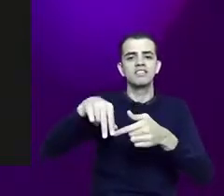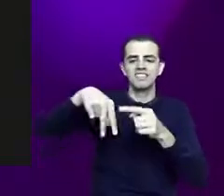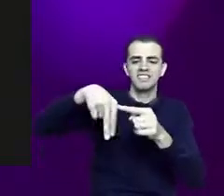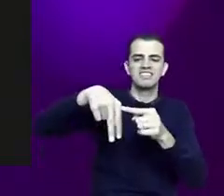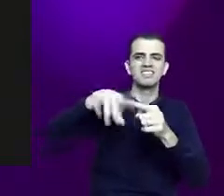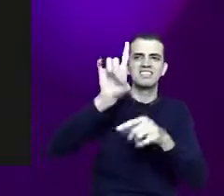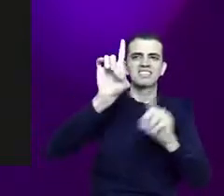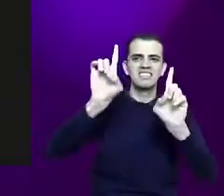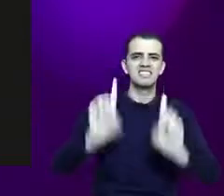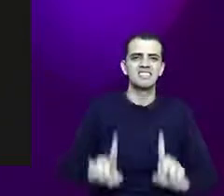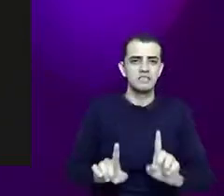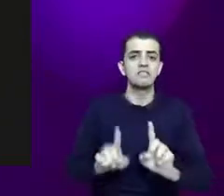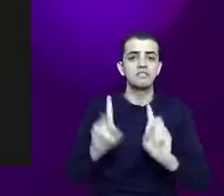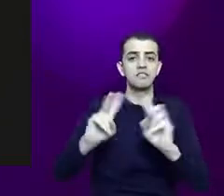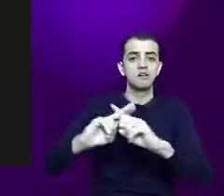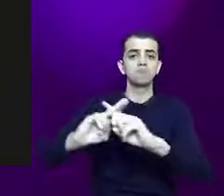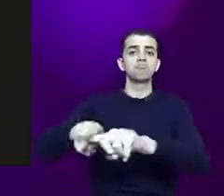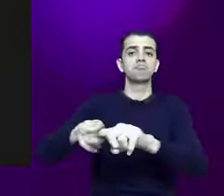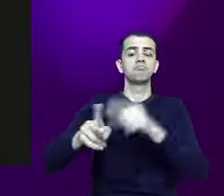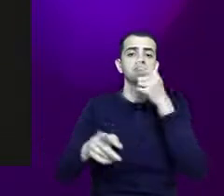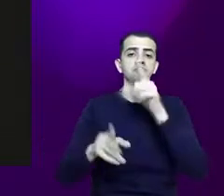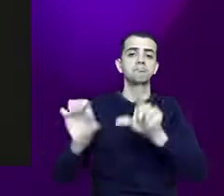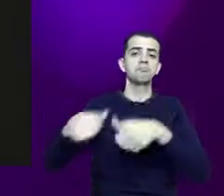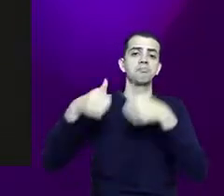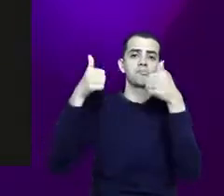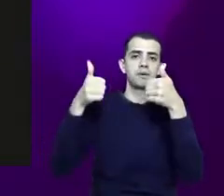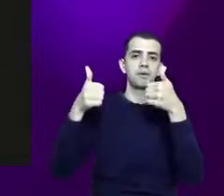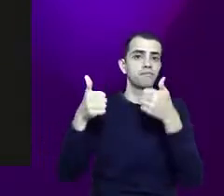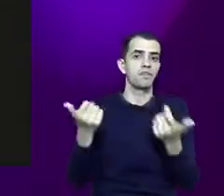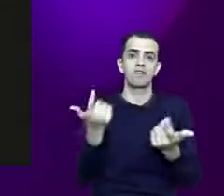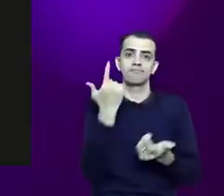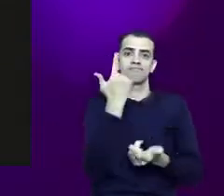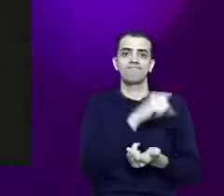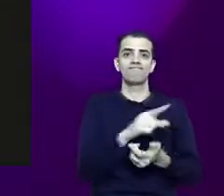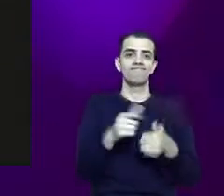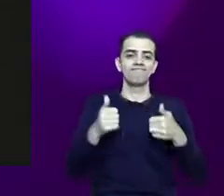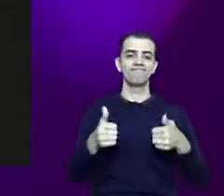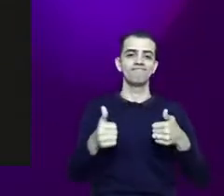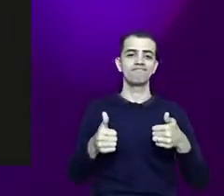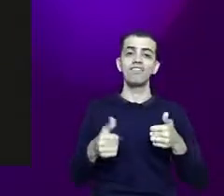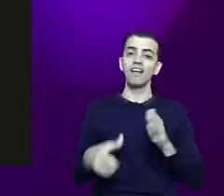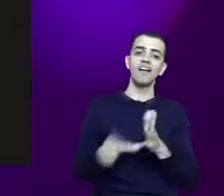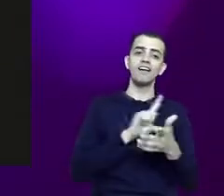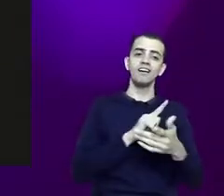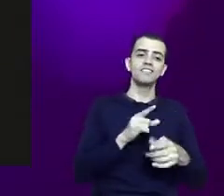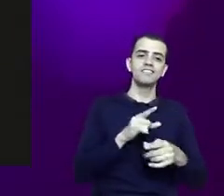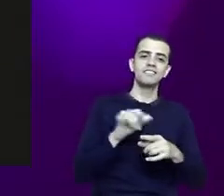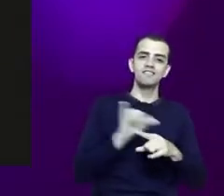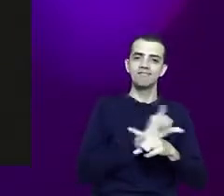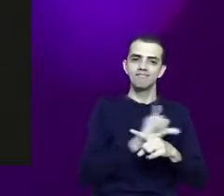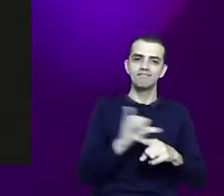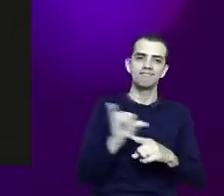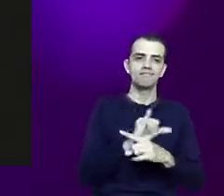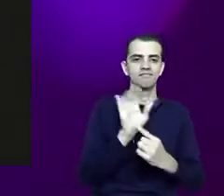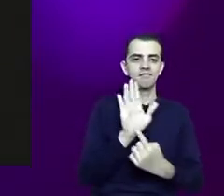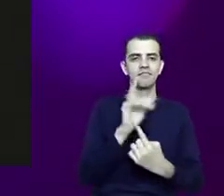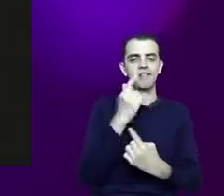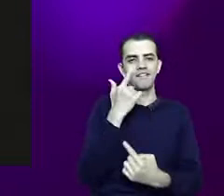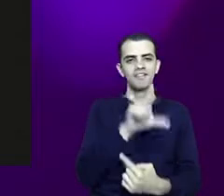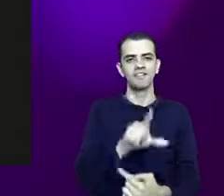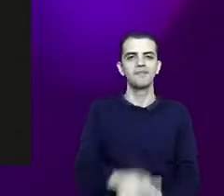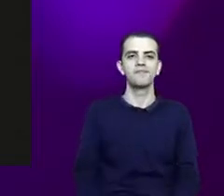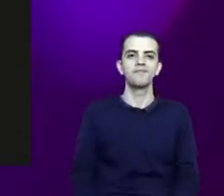acho que isso é uma vantagem excelente que a gente tem e dá para ver bem, né, aqui no planejamento que você montou.